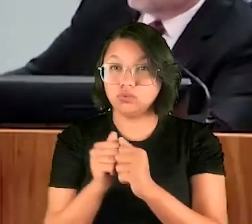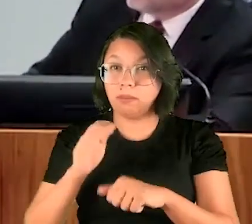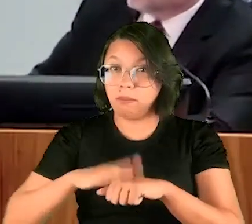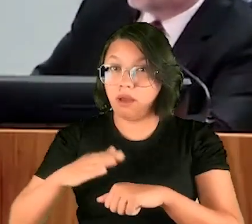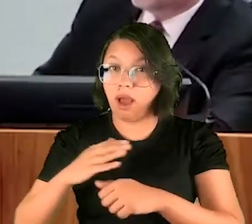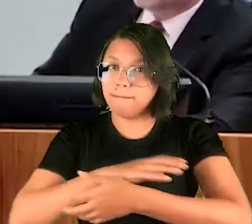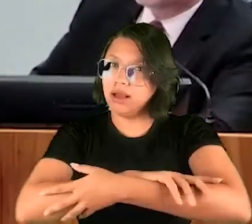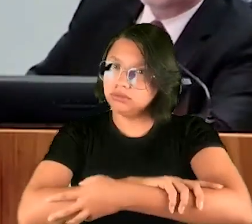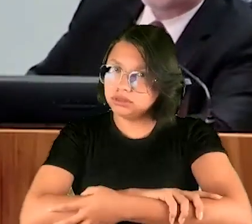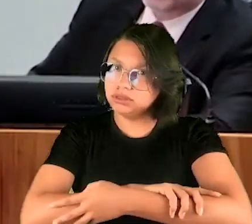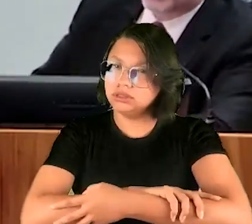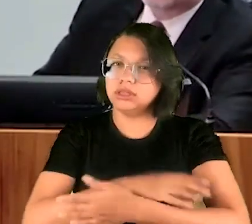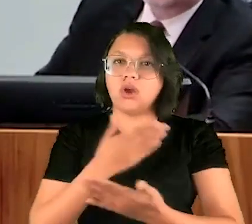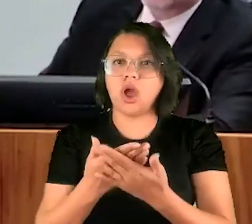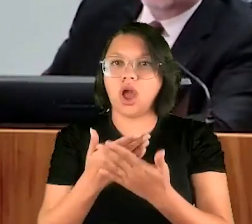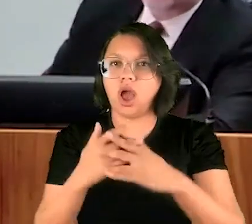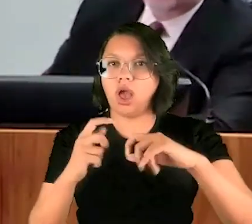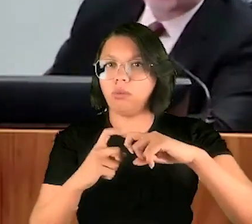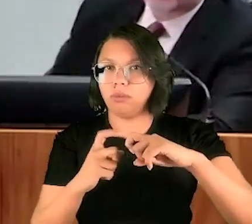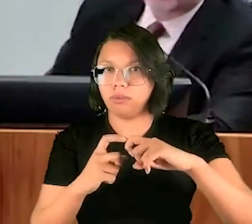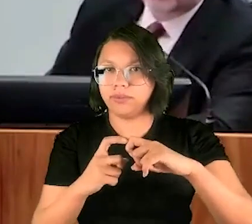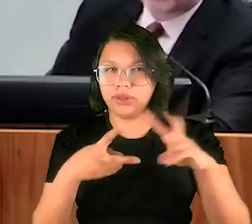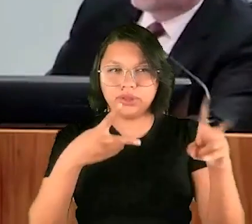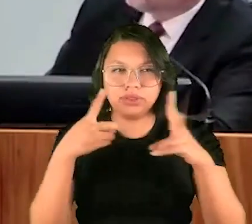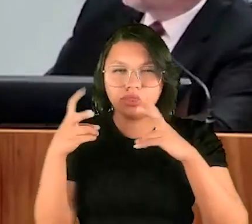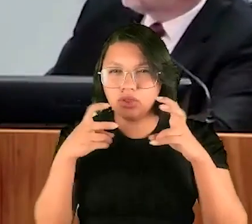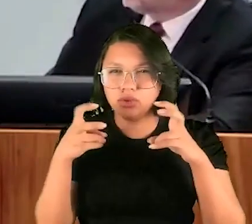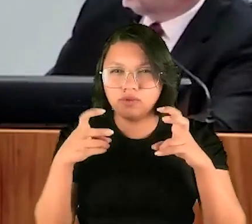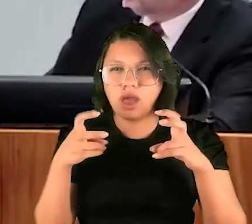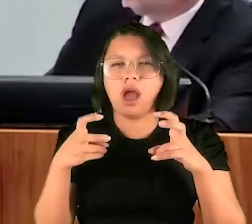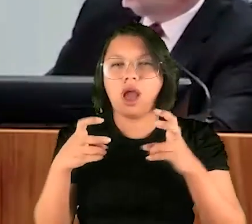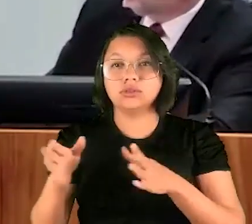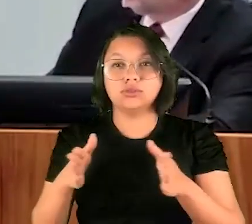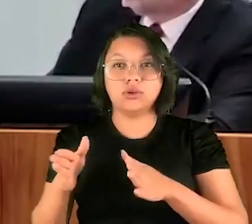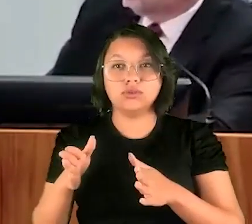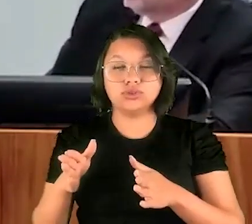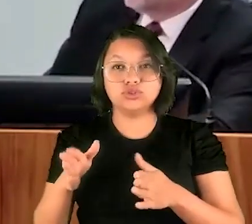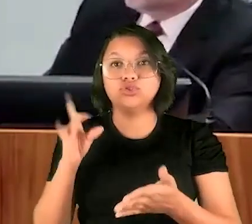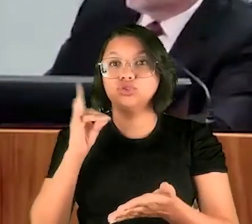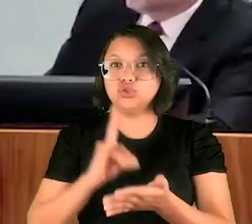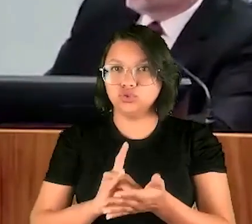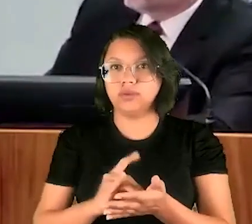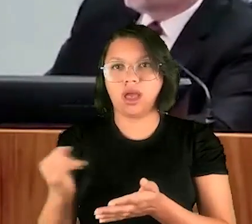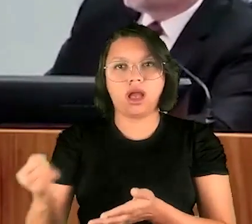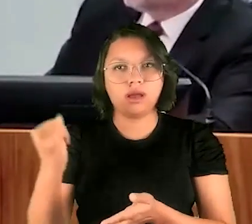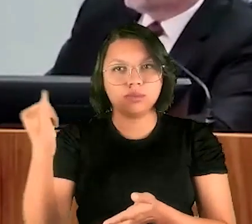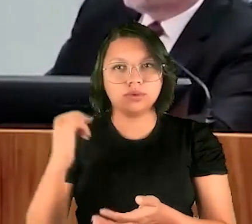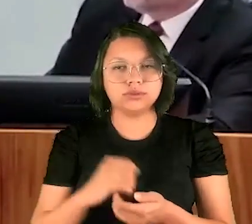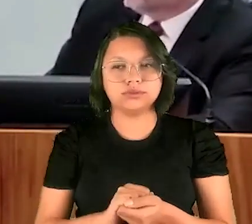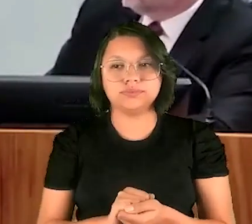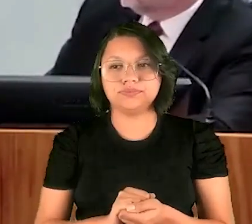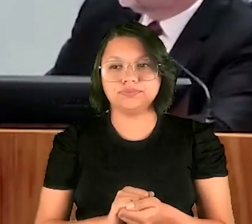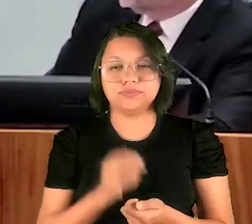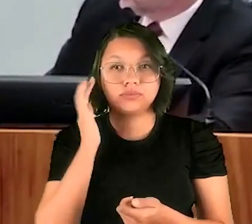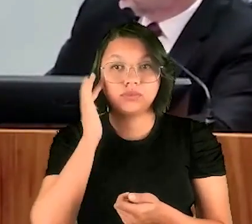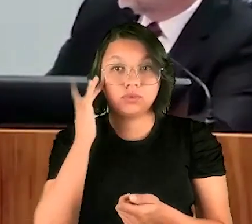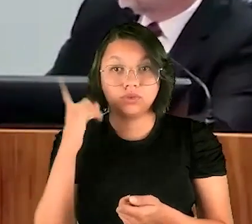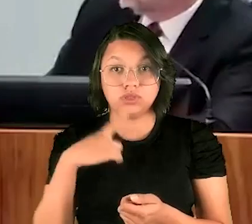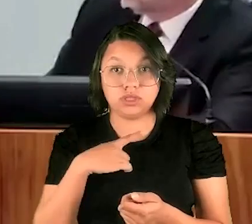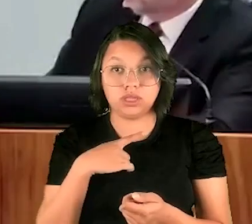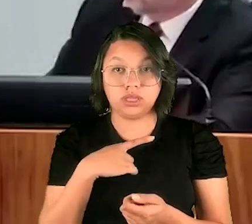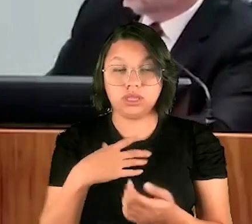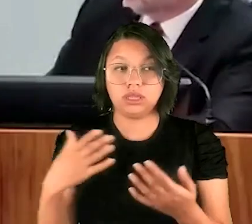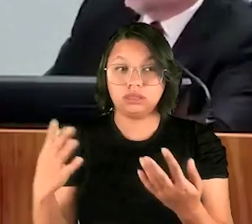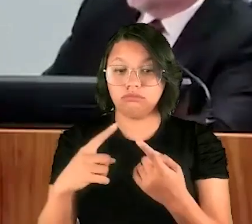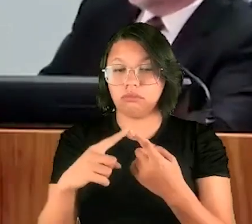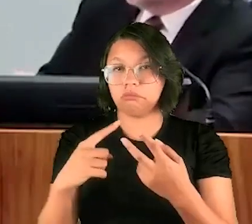e tentando realmente identificar as situações em que faz a relevância. Então, eu acho que a gente tem esses